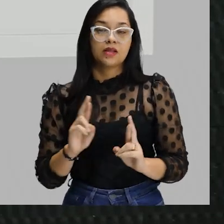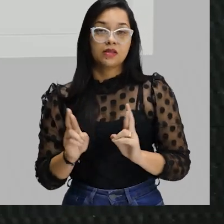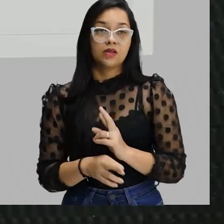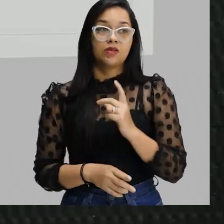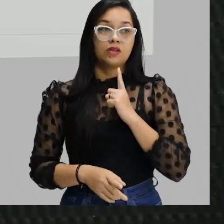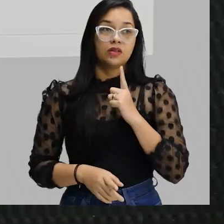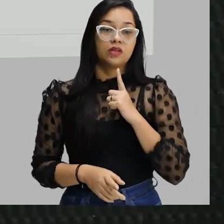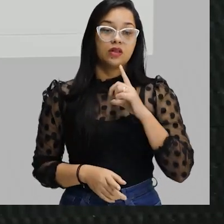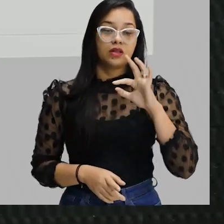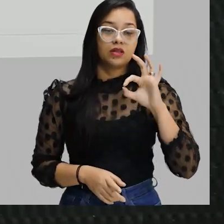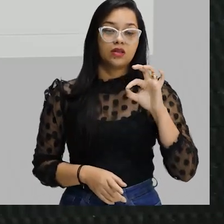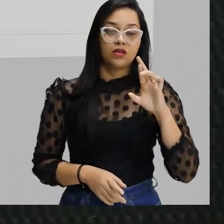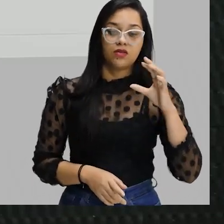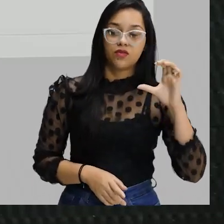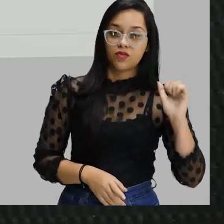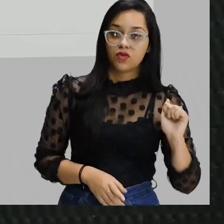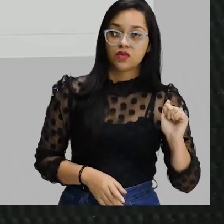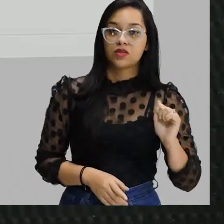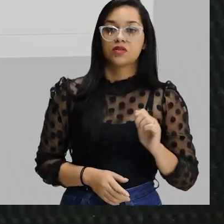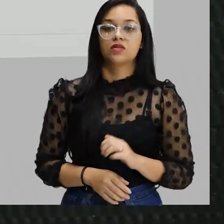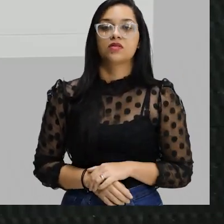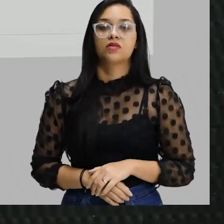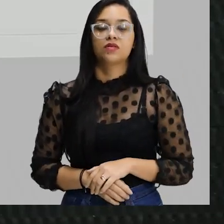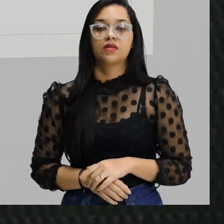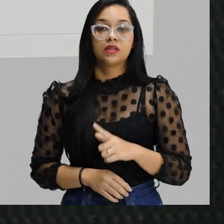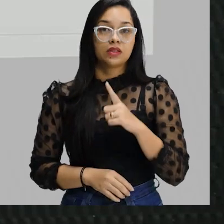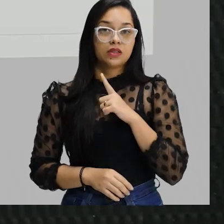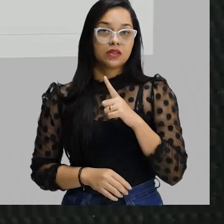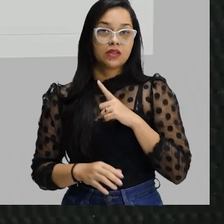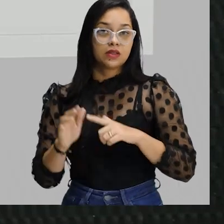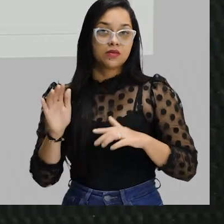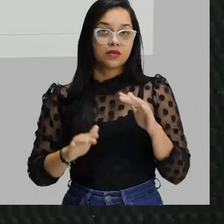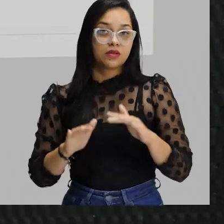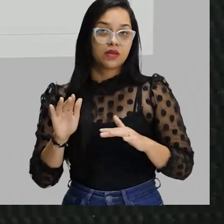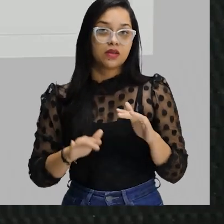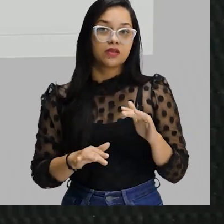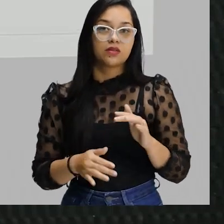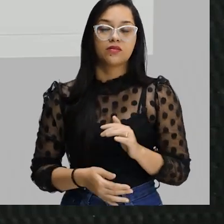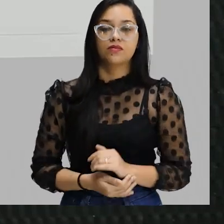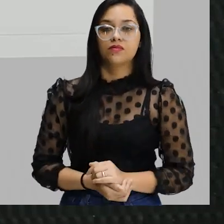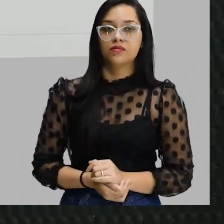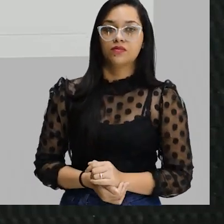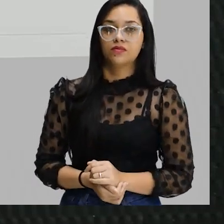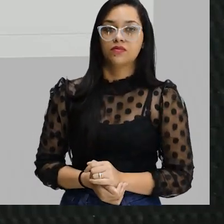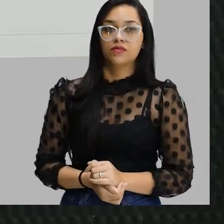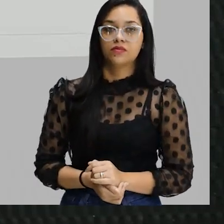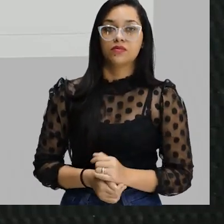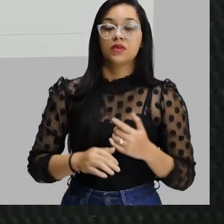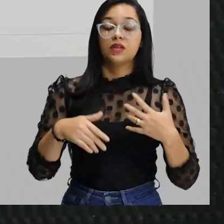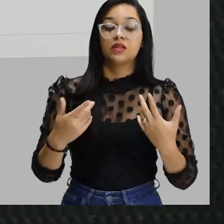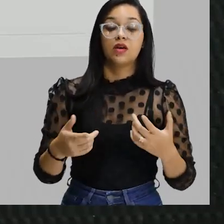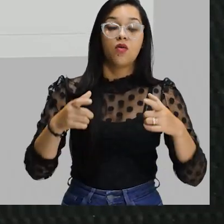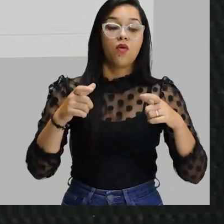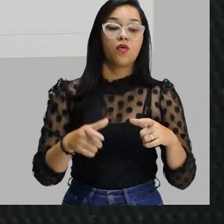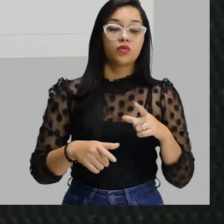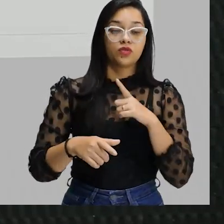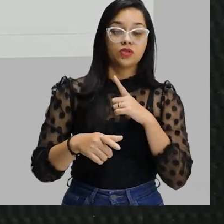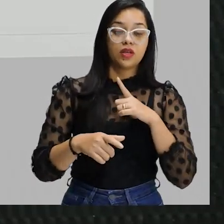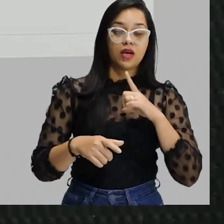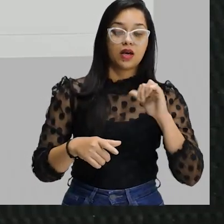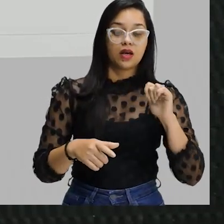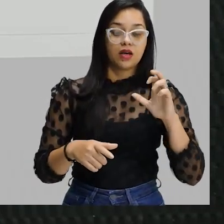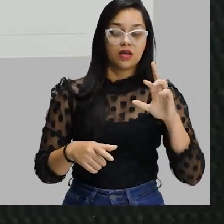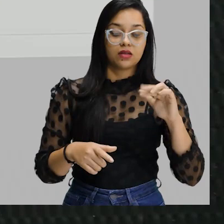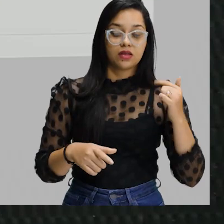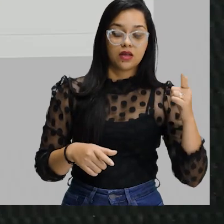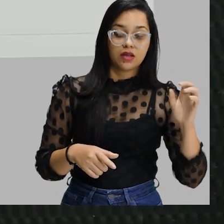existe entre força e aceleração, grandezas diretamente proporcionais, então onde age a